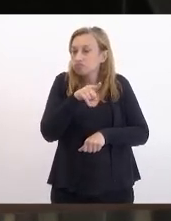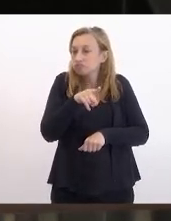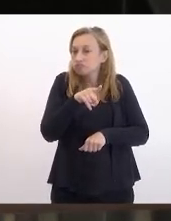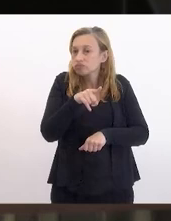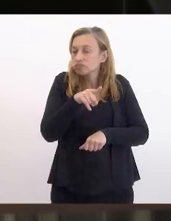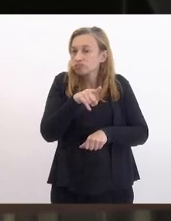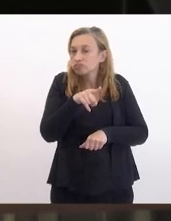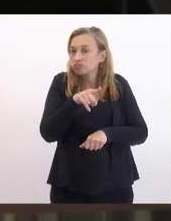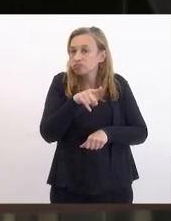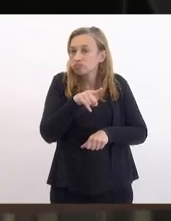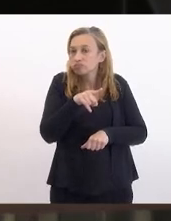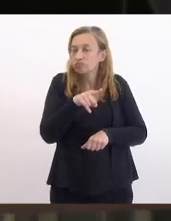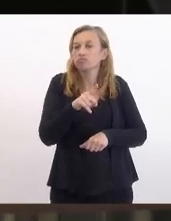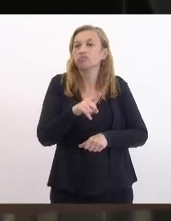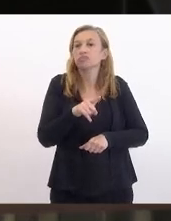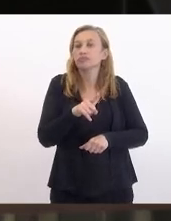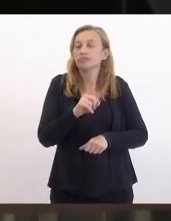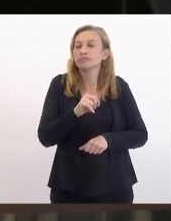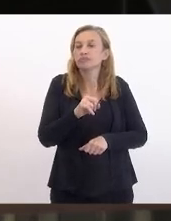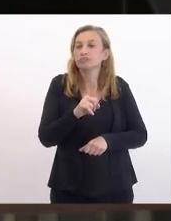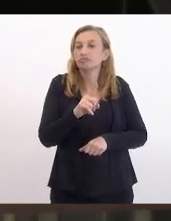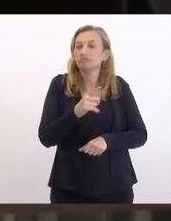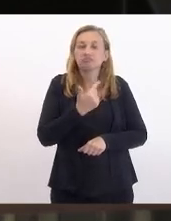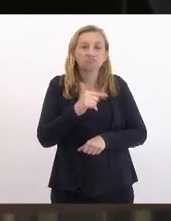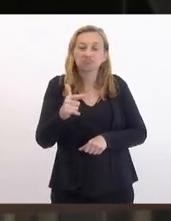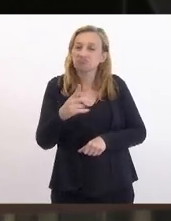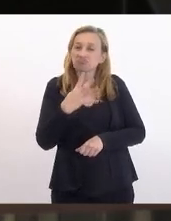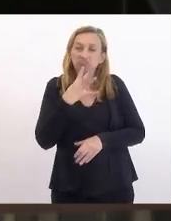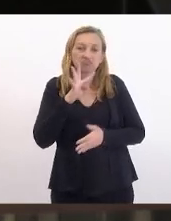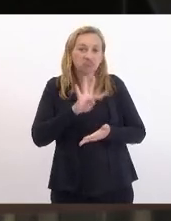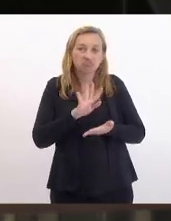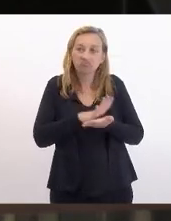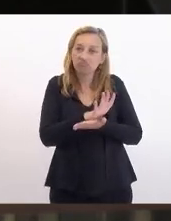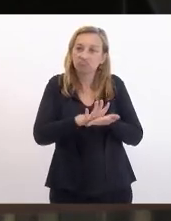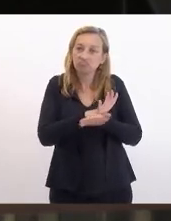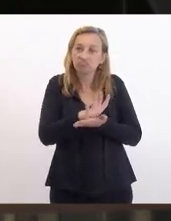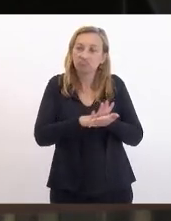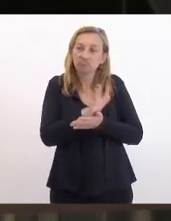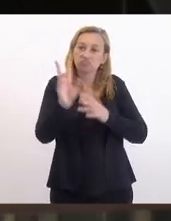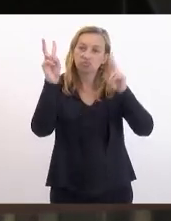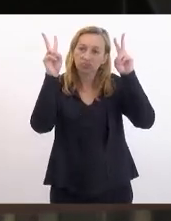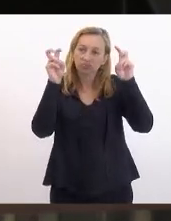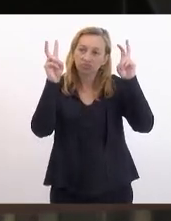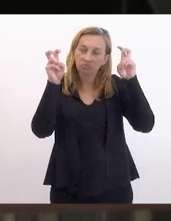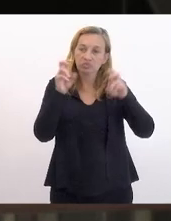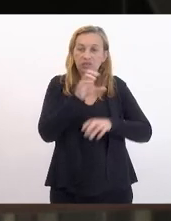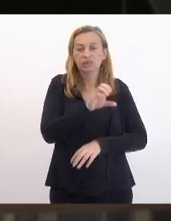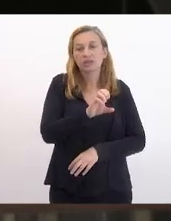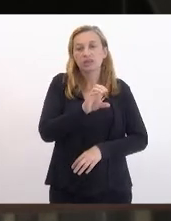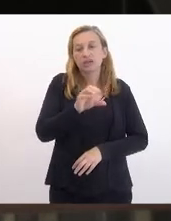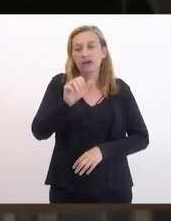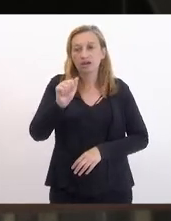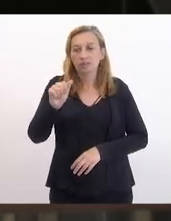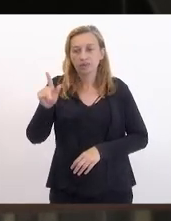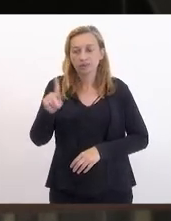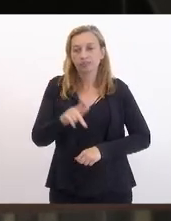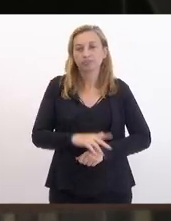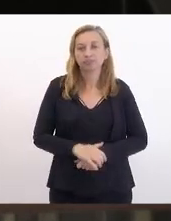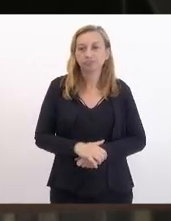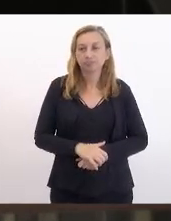da pasta ainda não tem tanto conhecimento sobre o Carvalho da SEAP